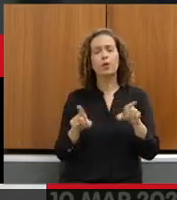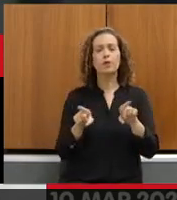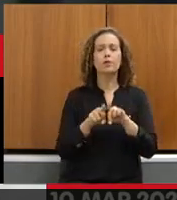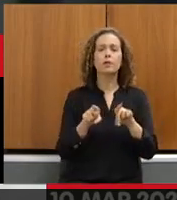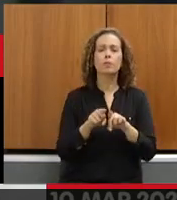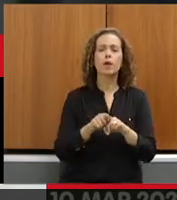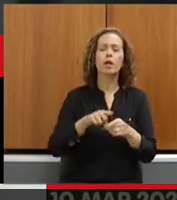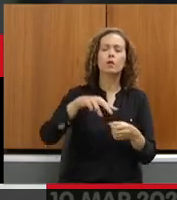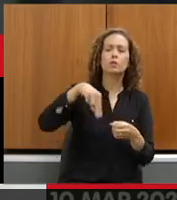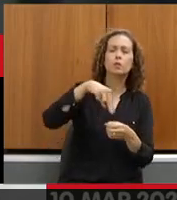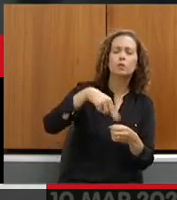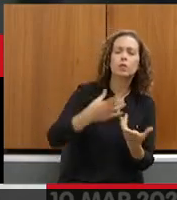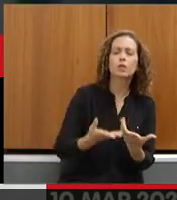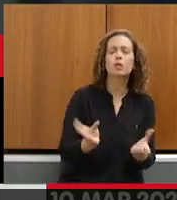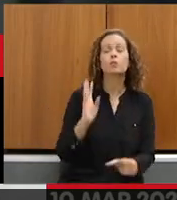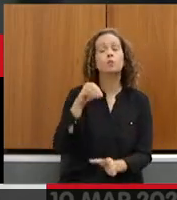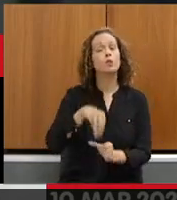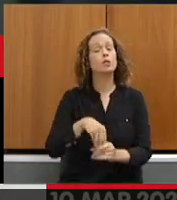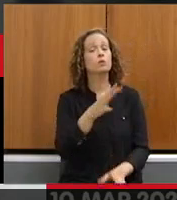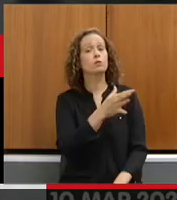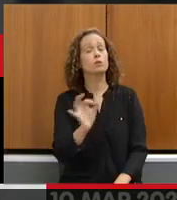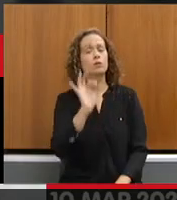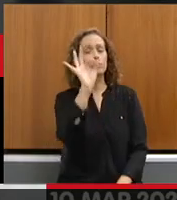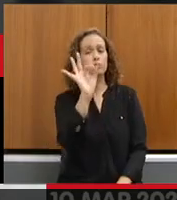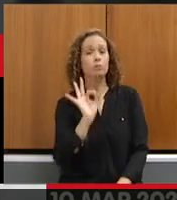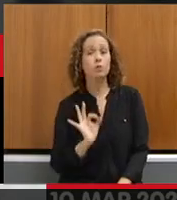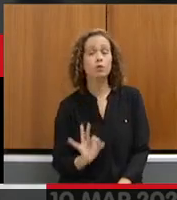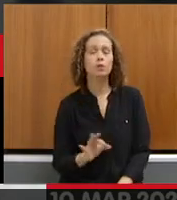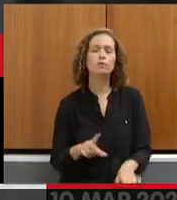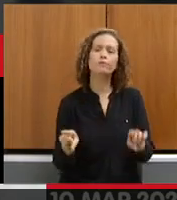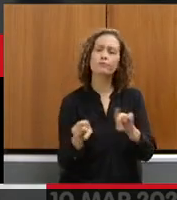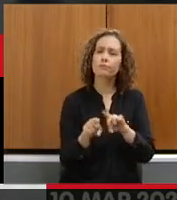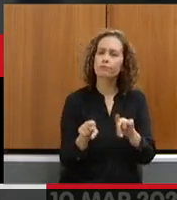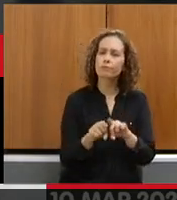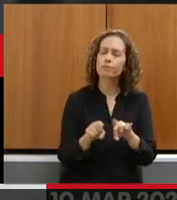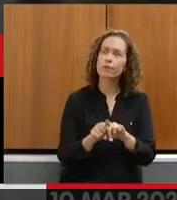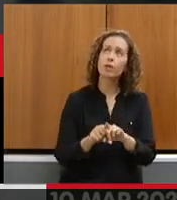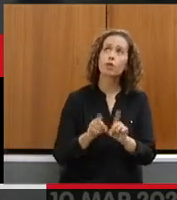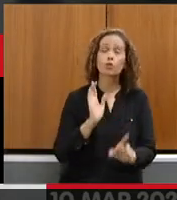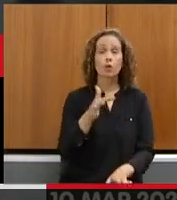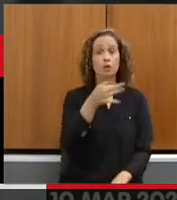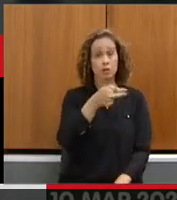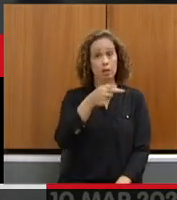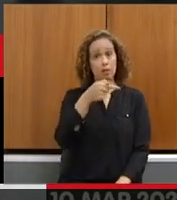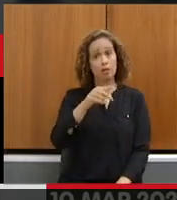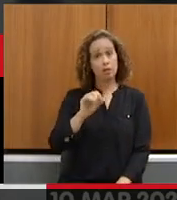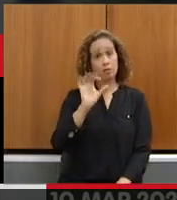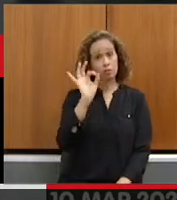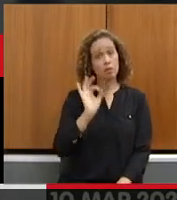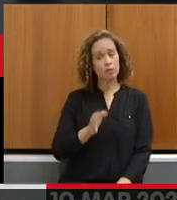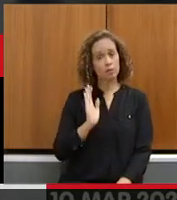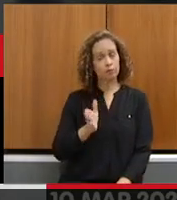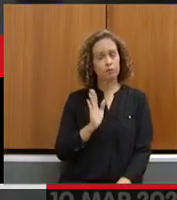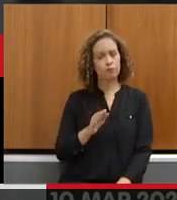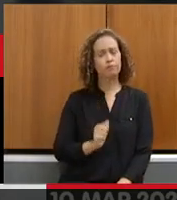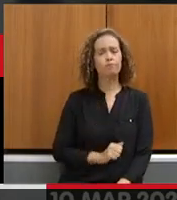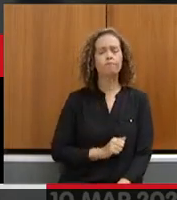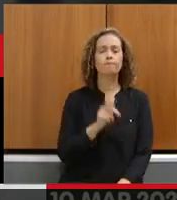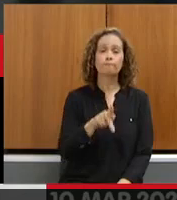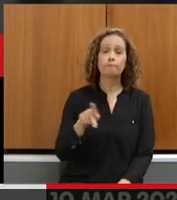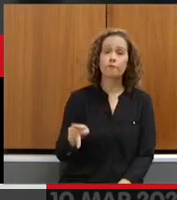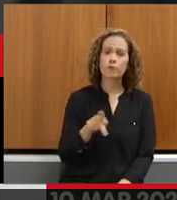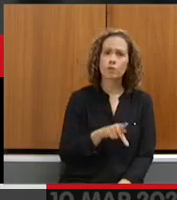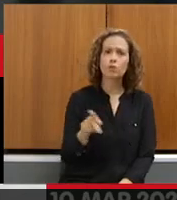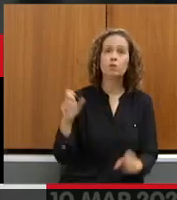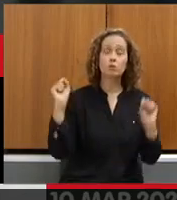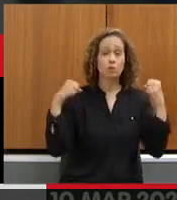consultório seja dentro do sem por cento nós encaminhamos para setenta por cento aí inclusive e professores de educação física que são